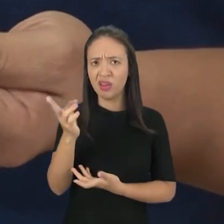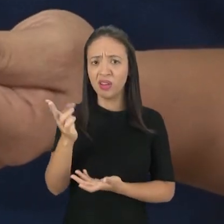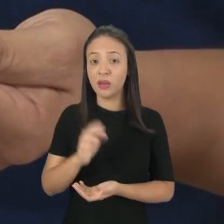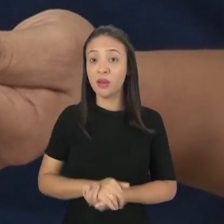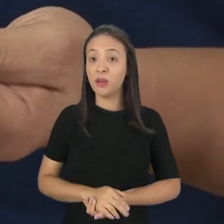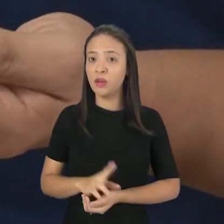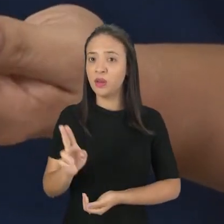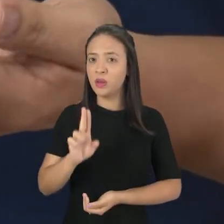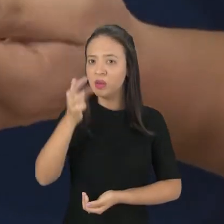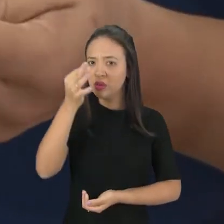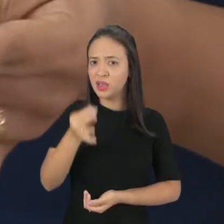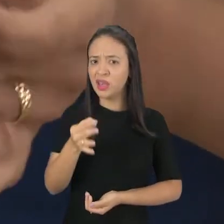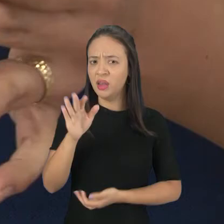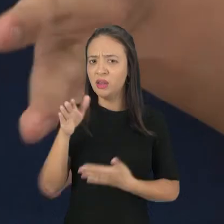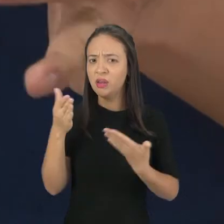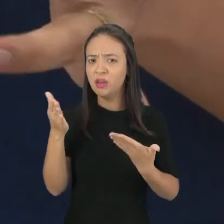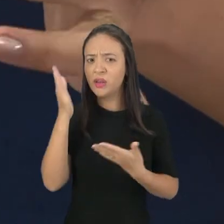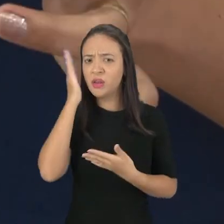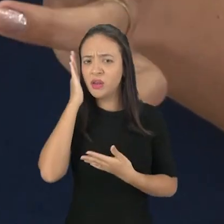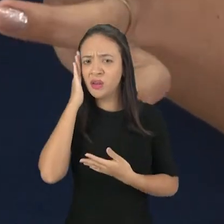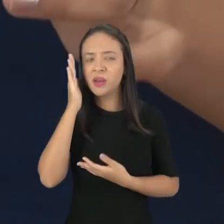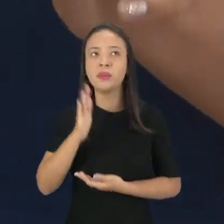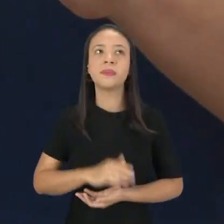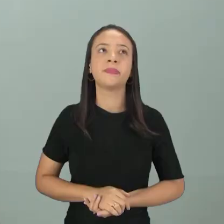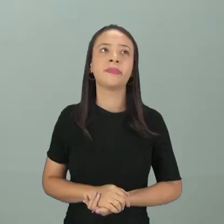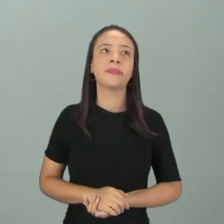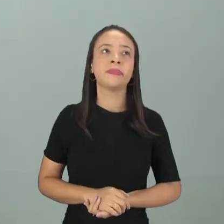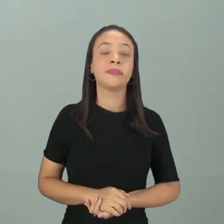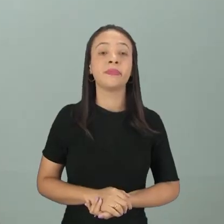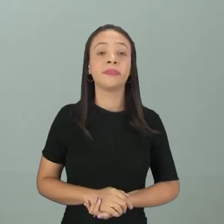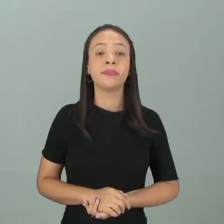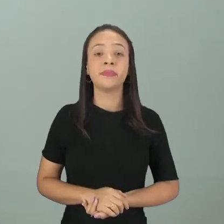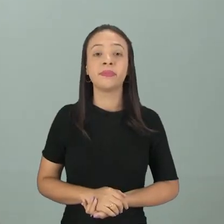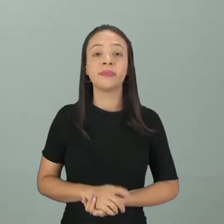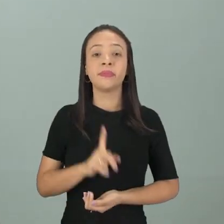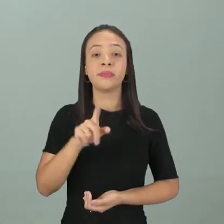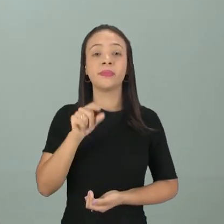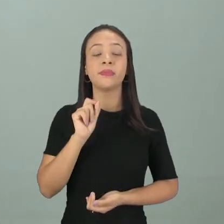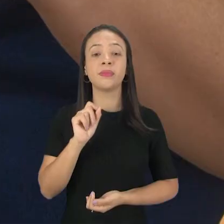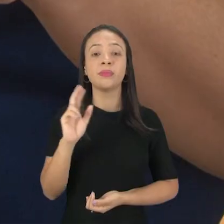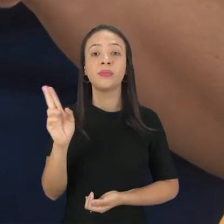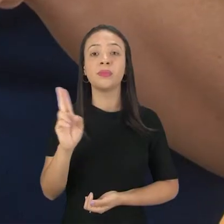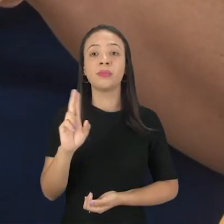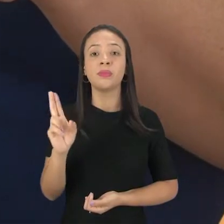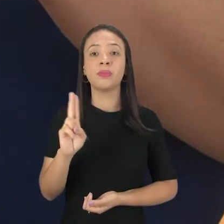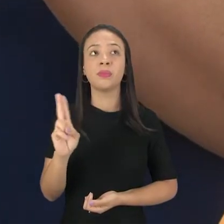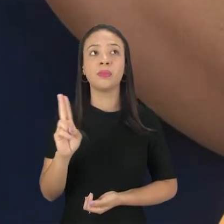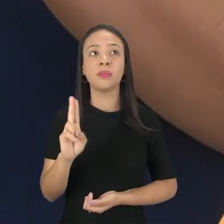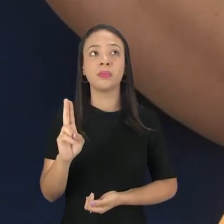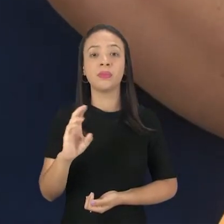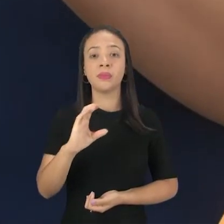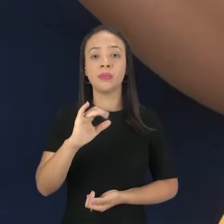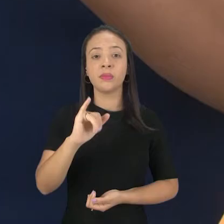sua nomenclatura? Olhem só, esse sólido aqui, ele é chamado de